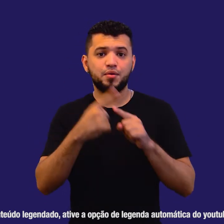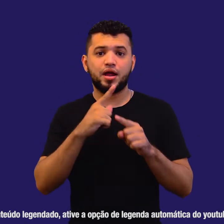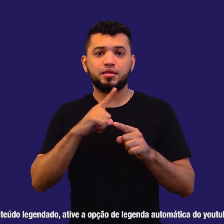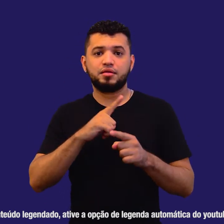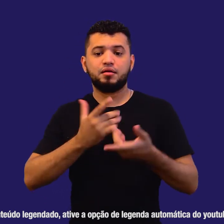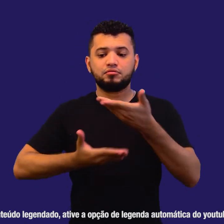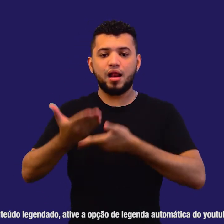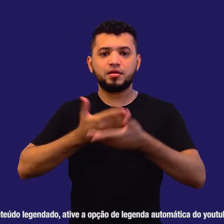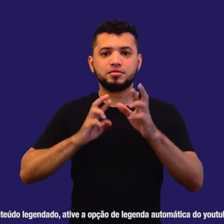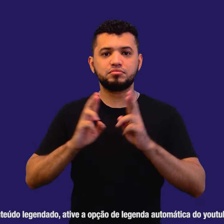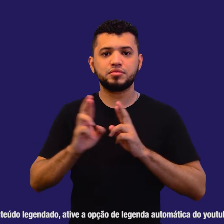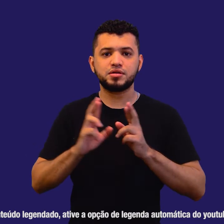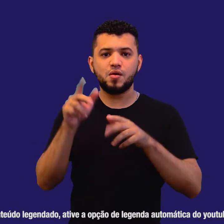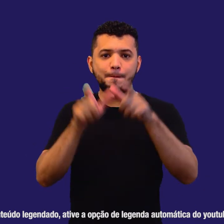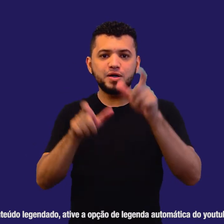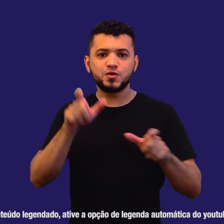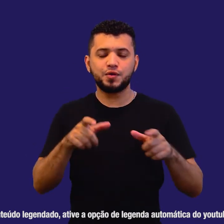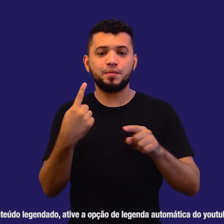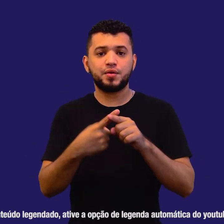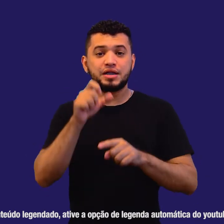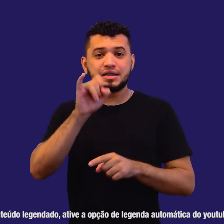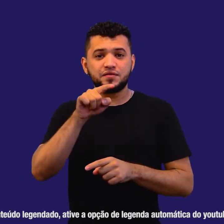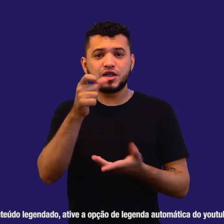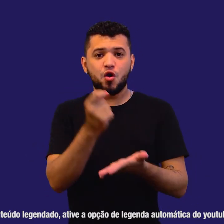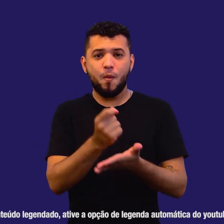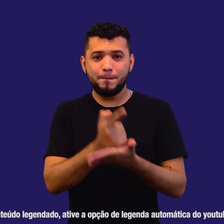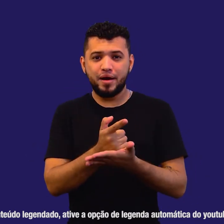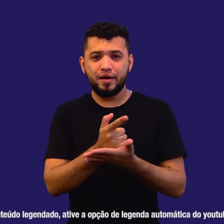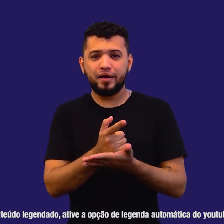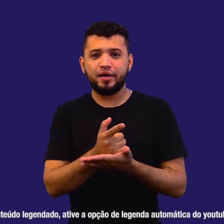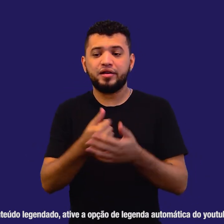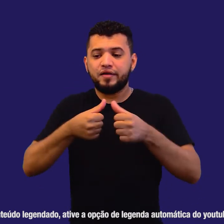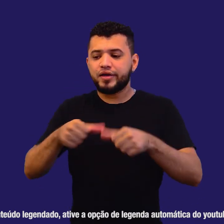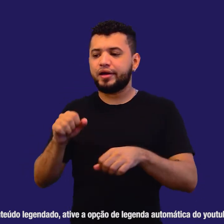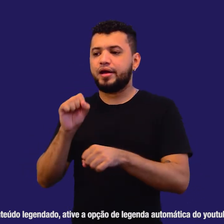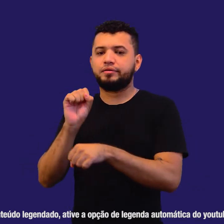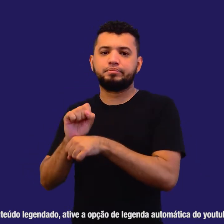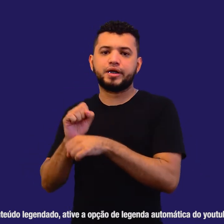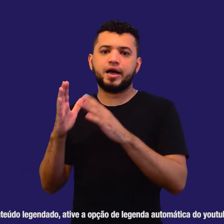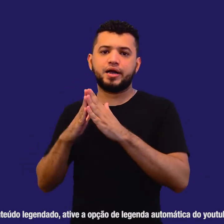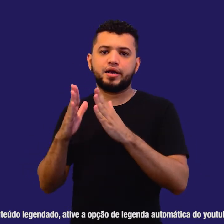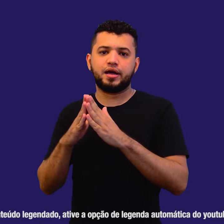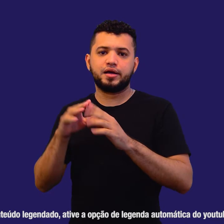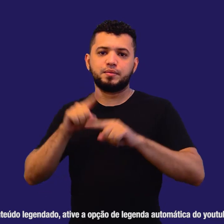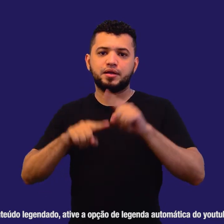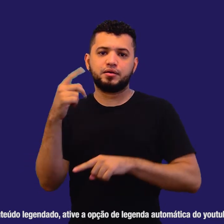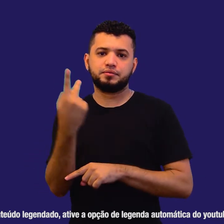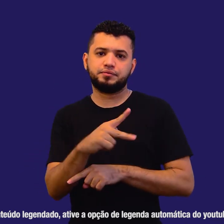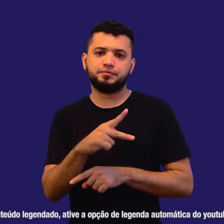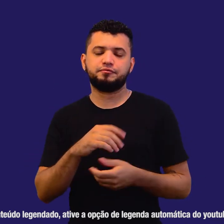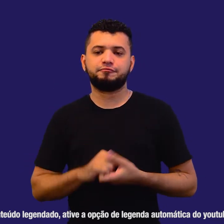entre pessoas é muito importante. E é interessante que se você comprasse essa ferramenta, ela ia ficar parada na sua casa. Exato, né? Exato.